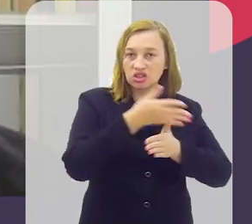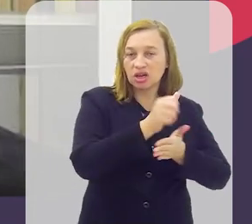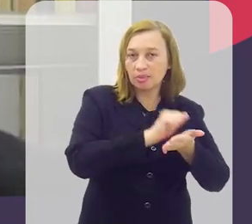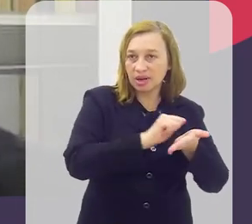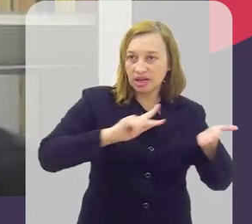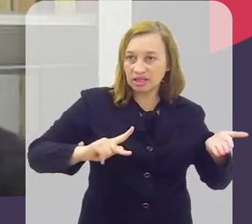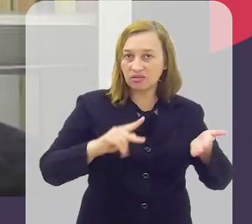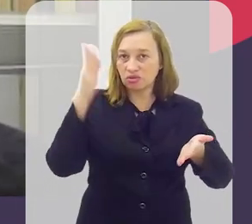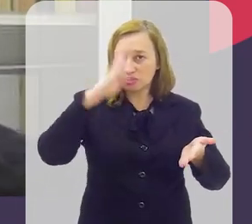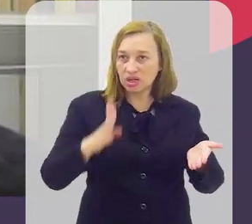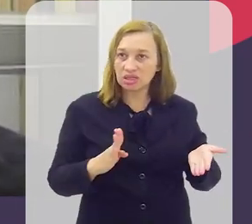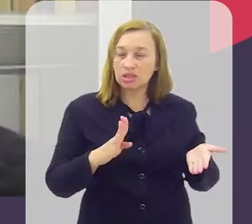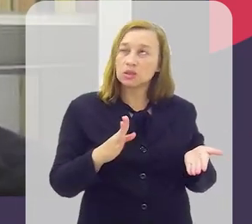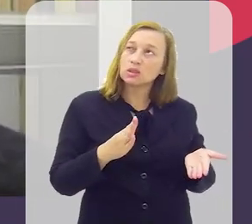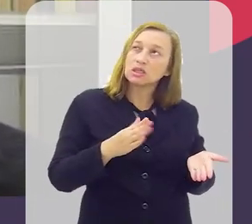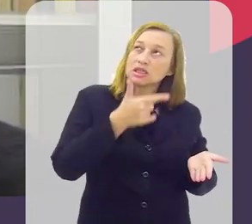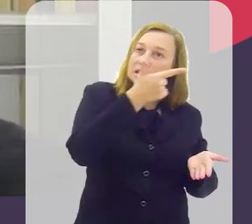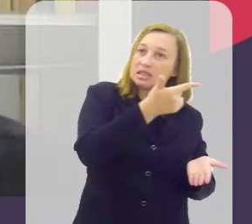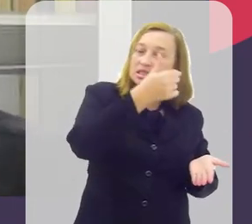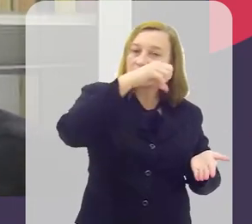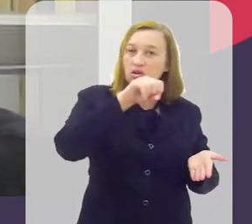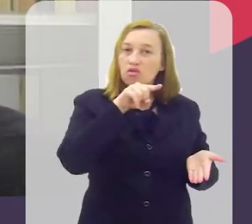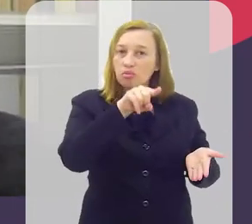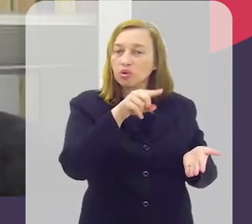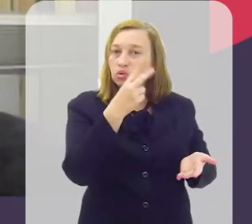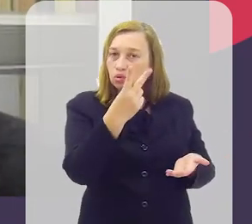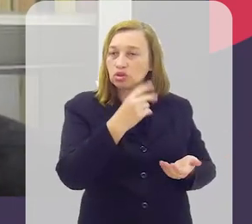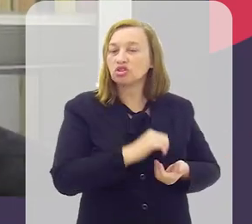aplicativos no Brasil, que totalizou aí